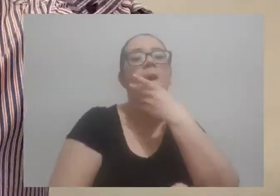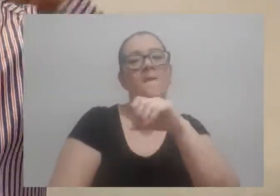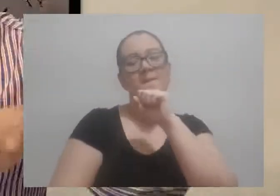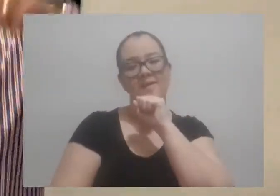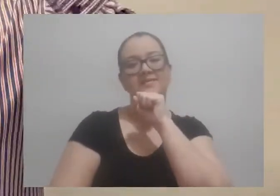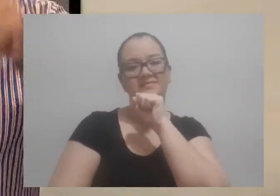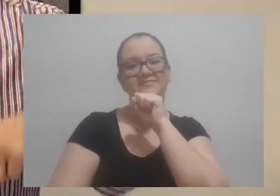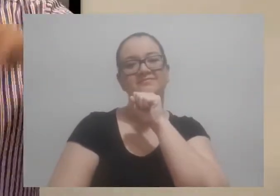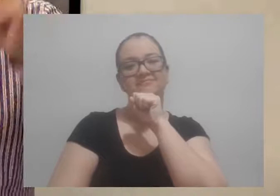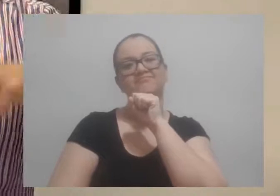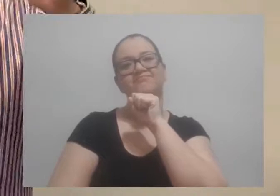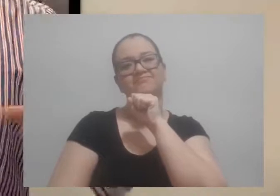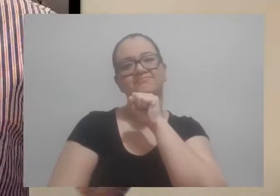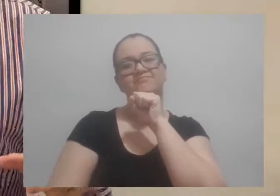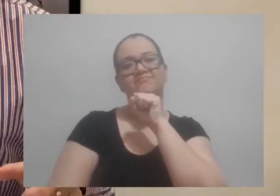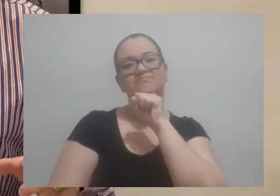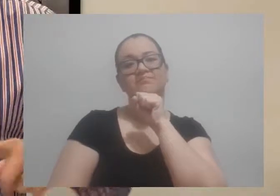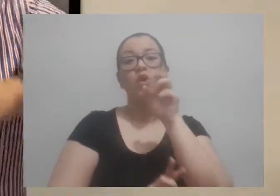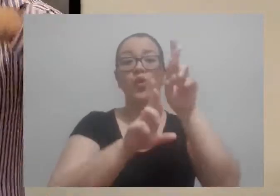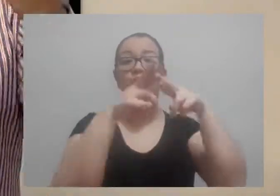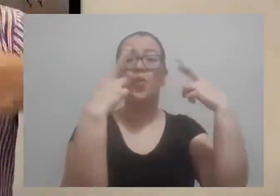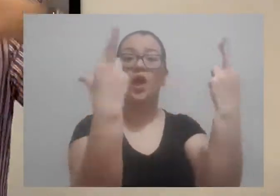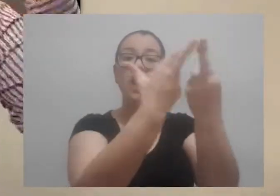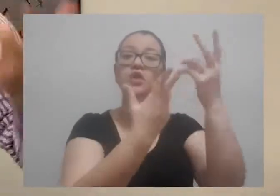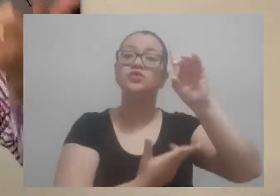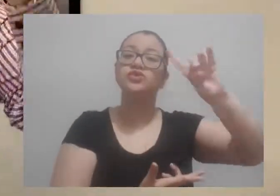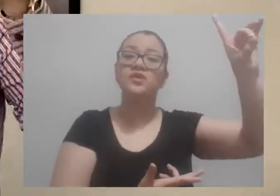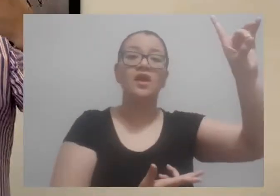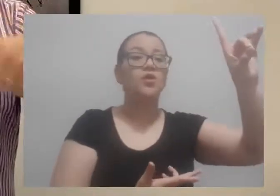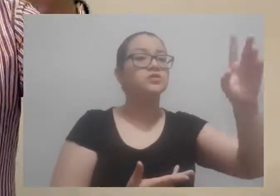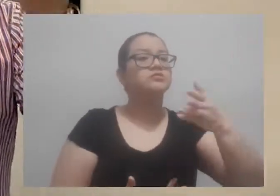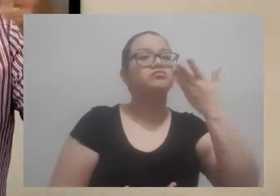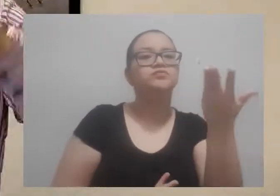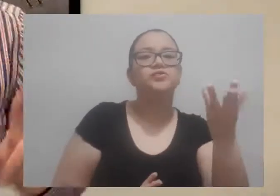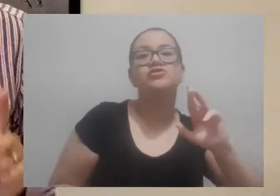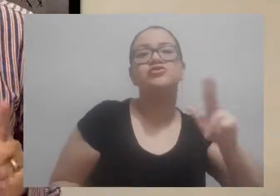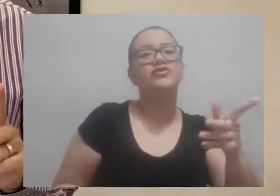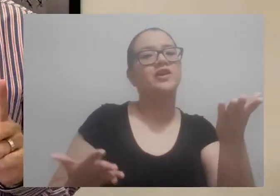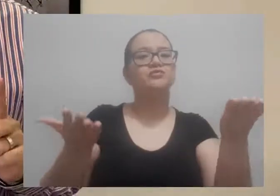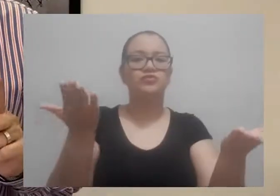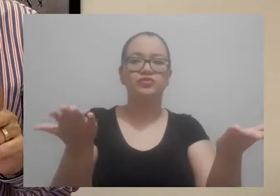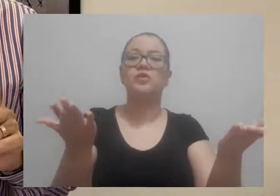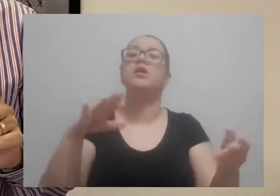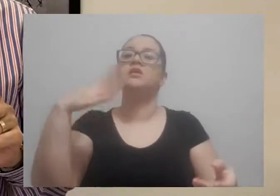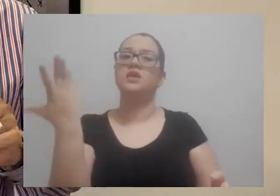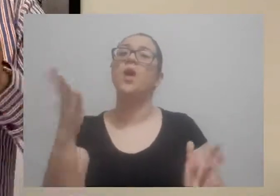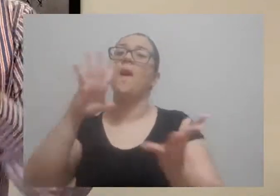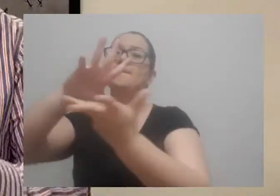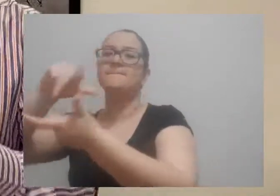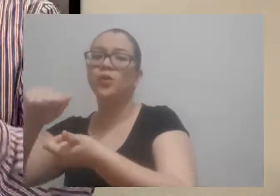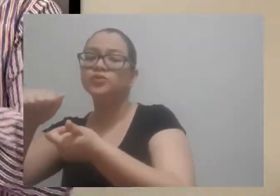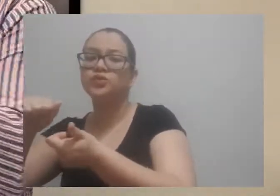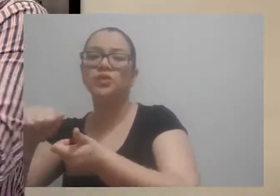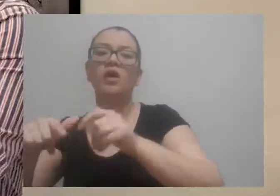No reino de Deus o método é diferente. O padrão e o modelo é determinado por aquilo que o Pai faz. É da